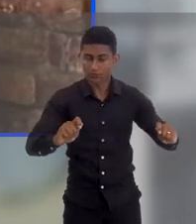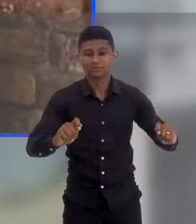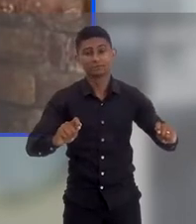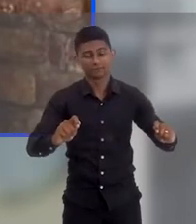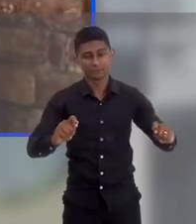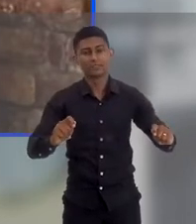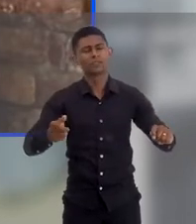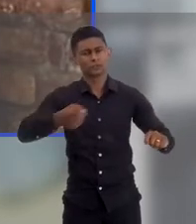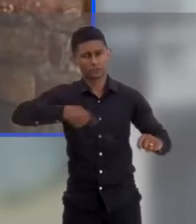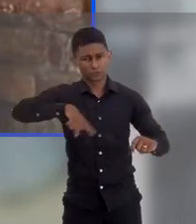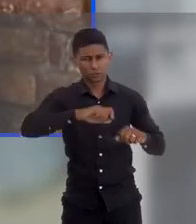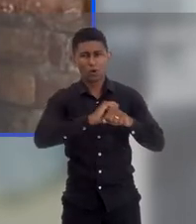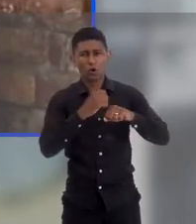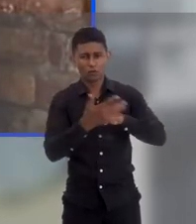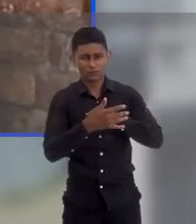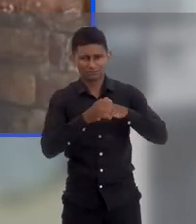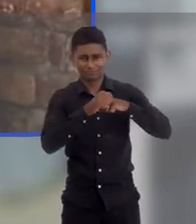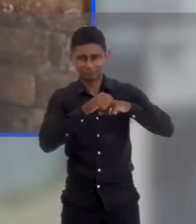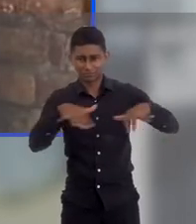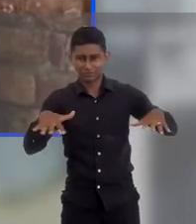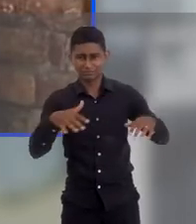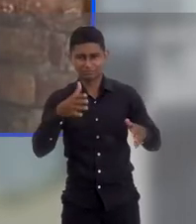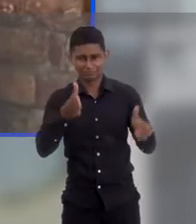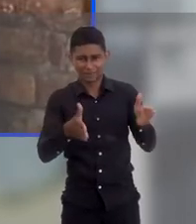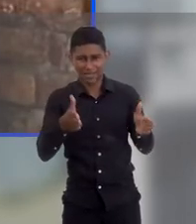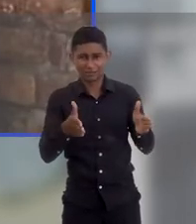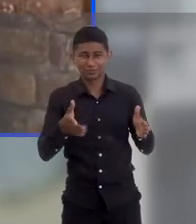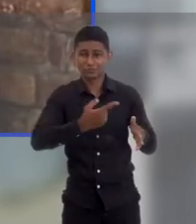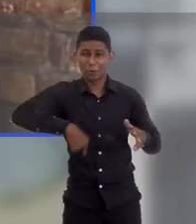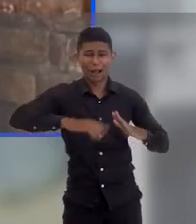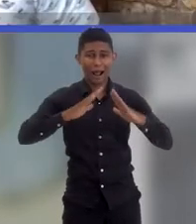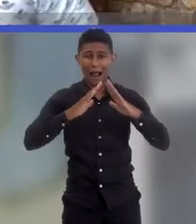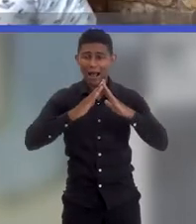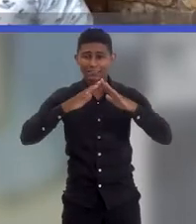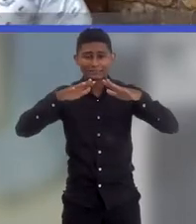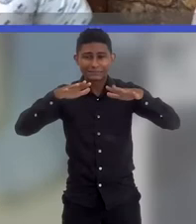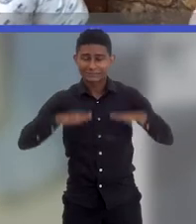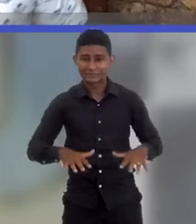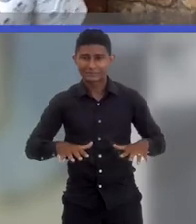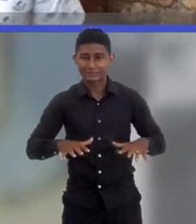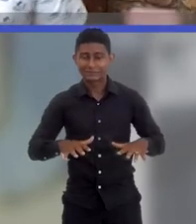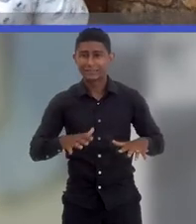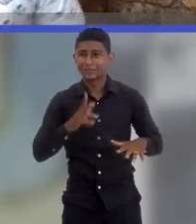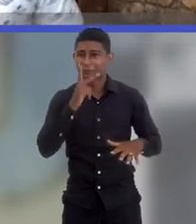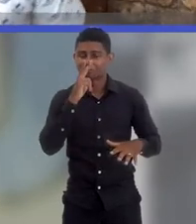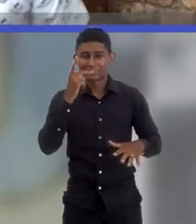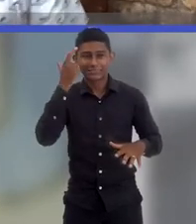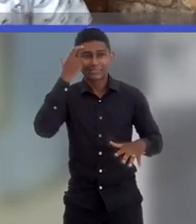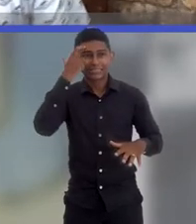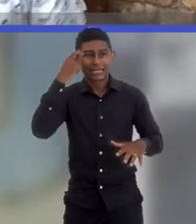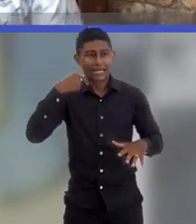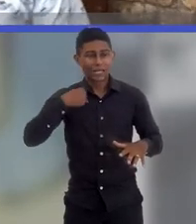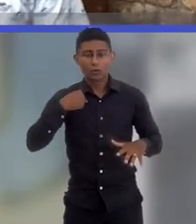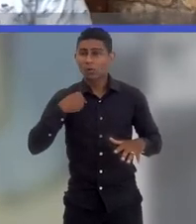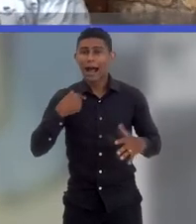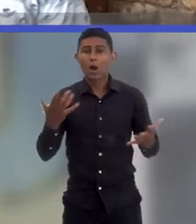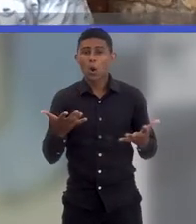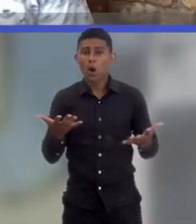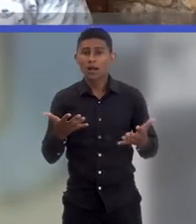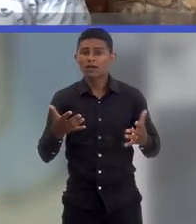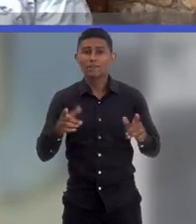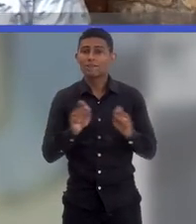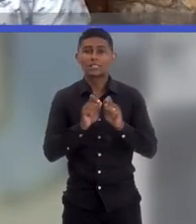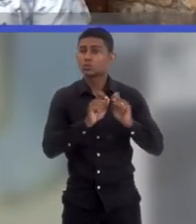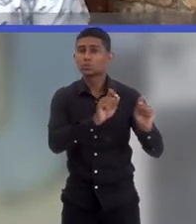gente mesmo, a gente foi obrigado a aturar a nossa própria companhia, a gente foi obrigado a se ver entre quatro paredes e falar: e agora, o que que